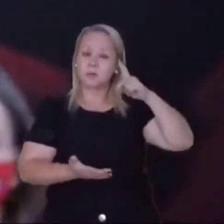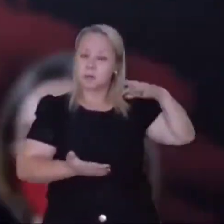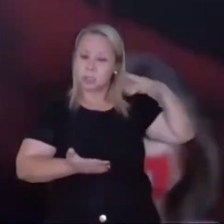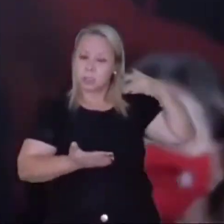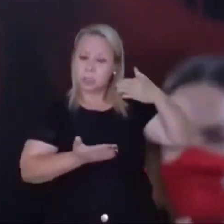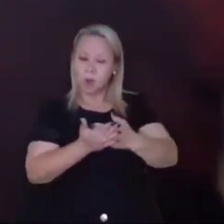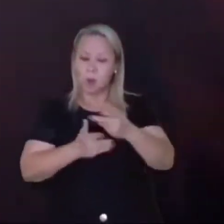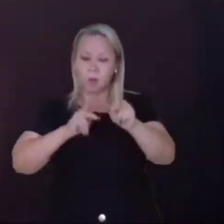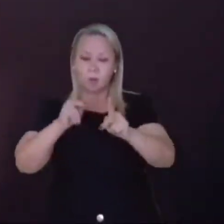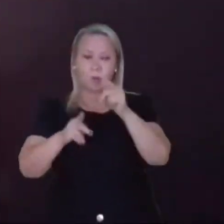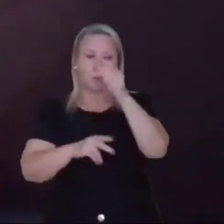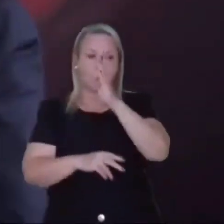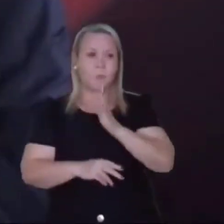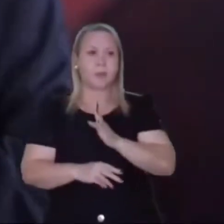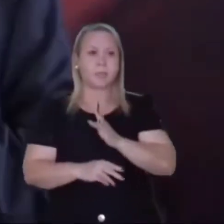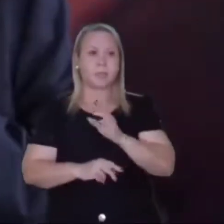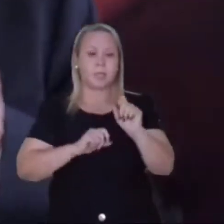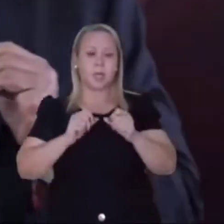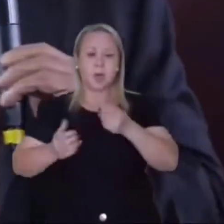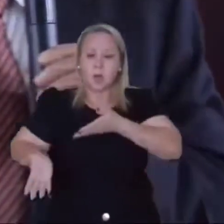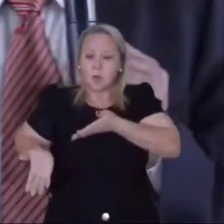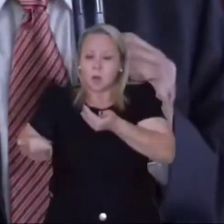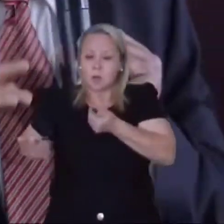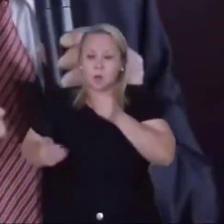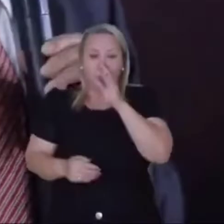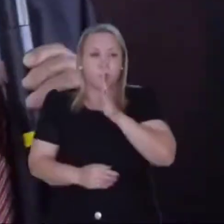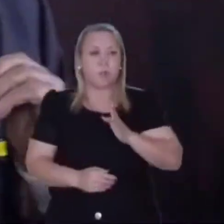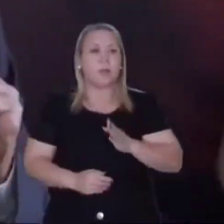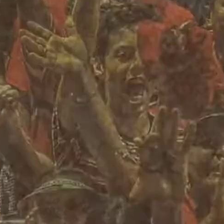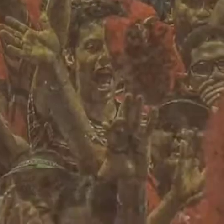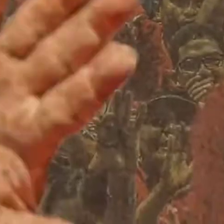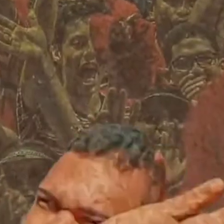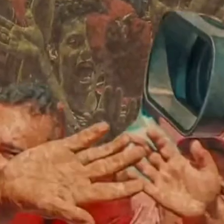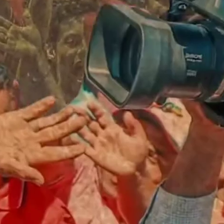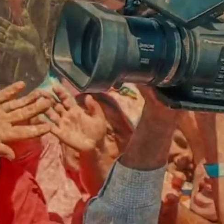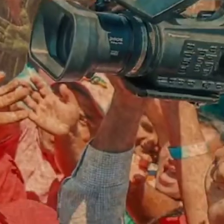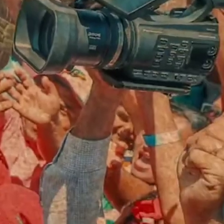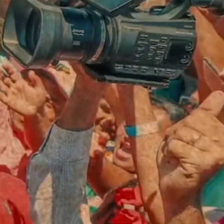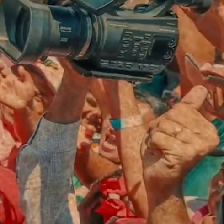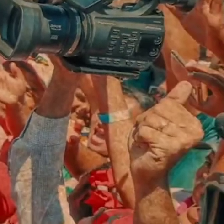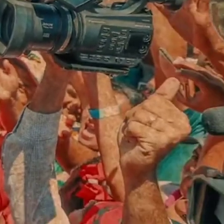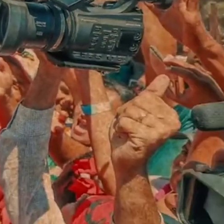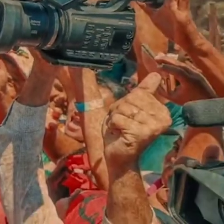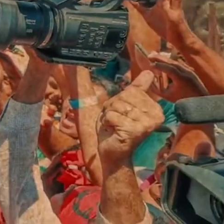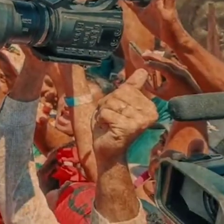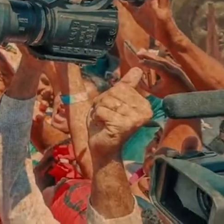brasileiro, com a juventude brasileira e com a soberania brasileira.